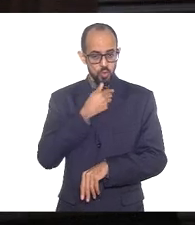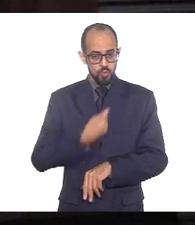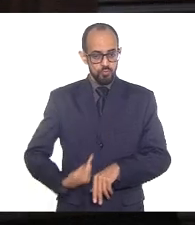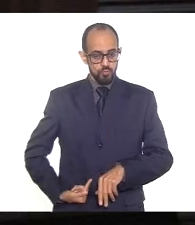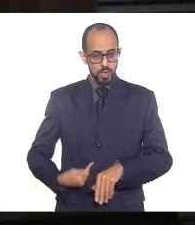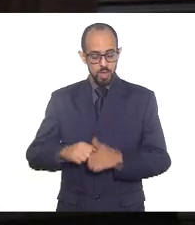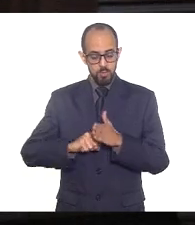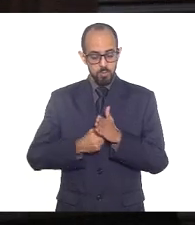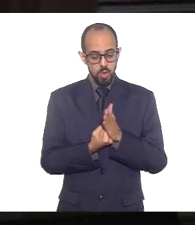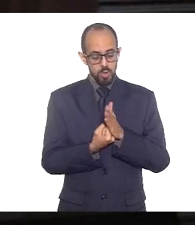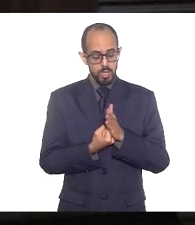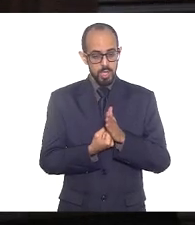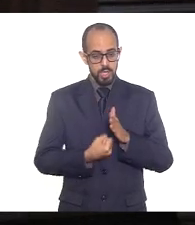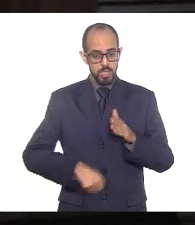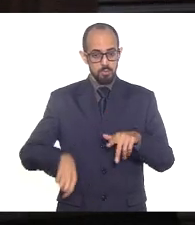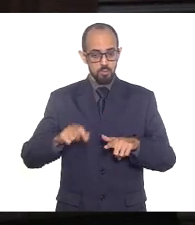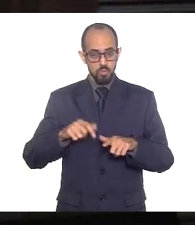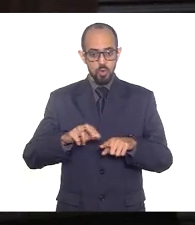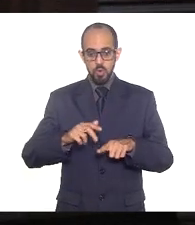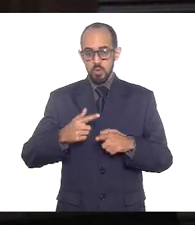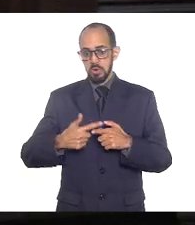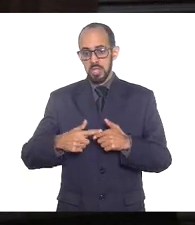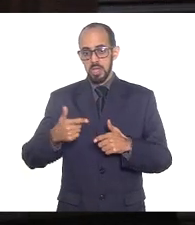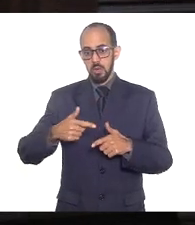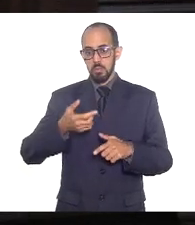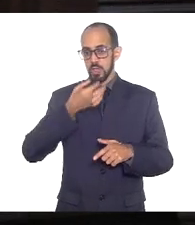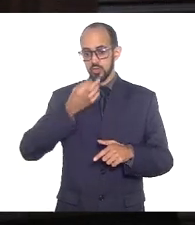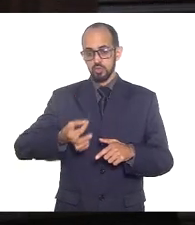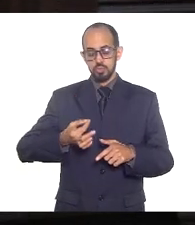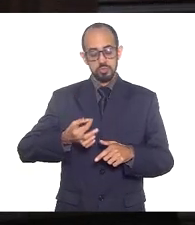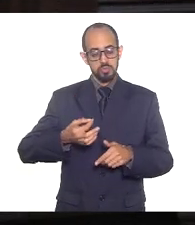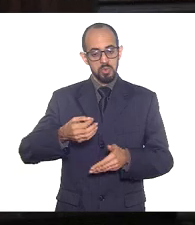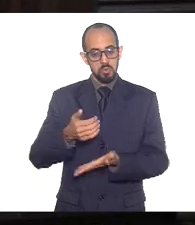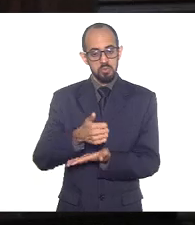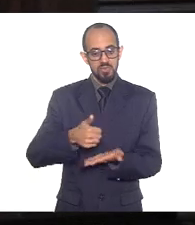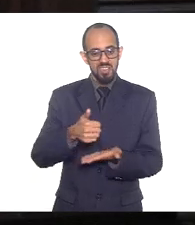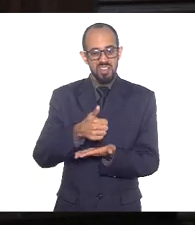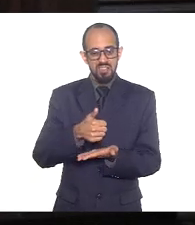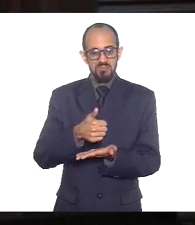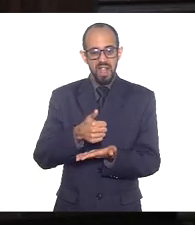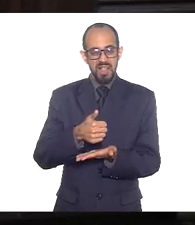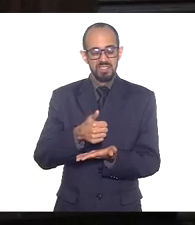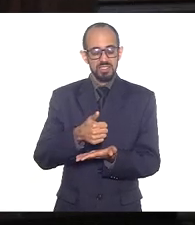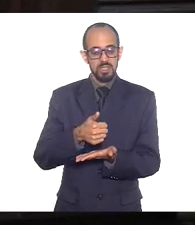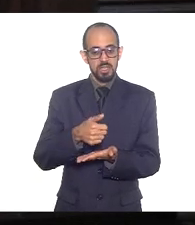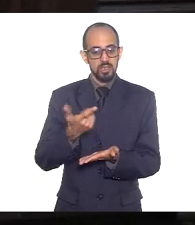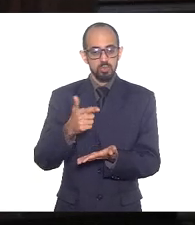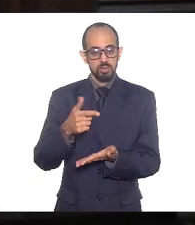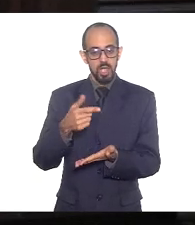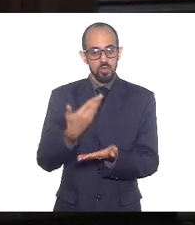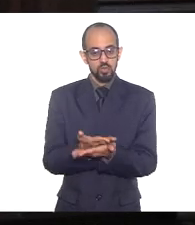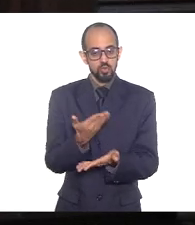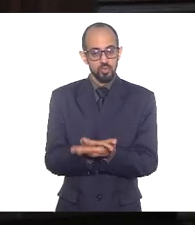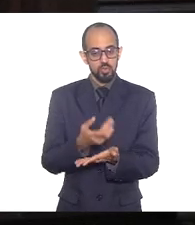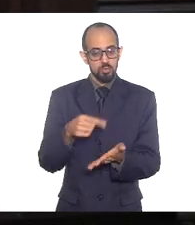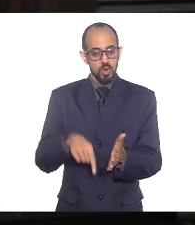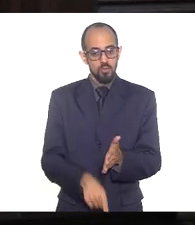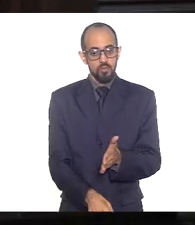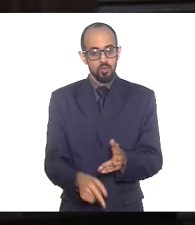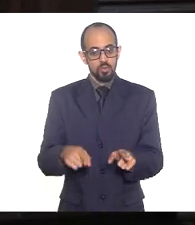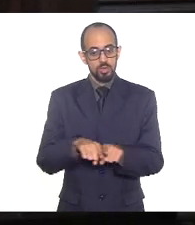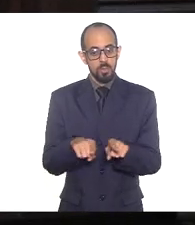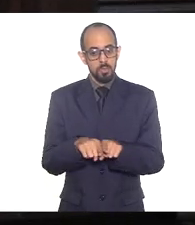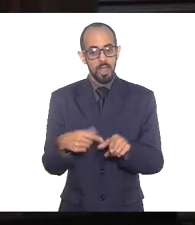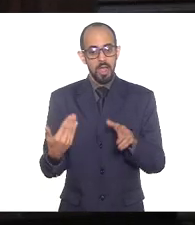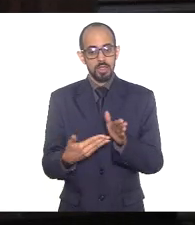com uma ligação técnica superficial sem uma discussão a fundo da matéria e ao mesmo tempo não tem